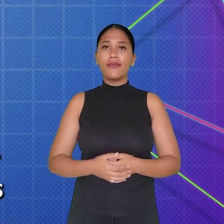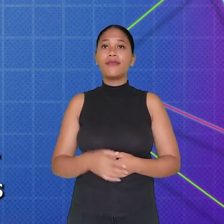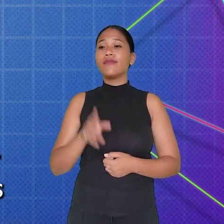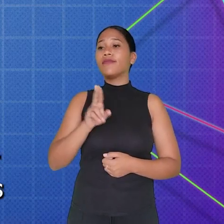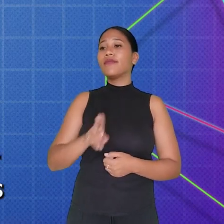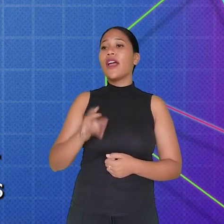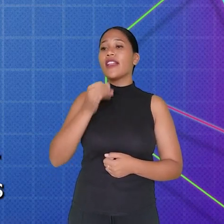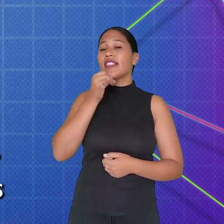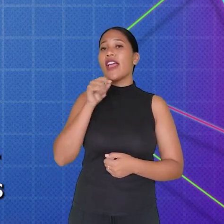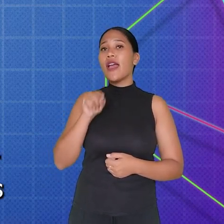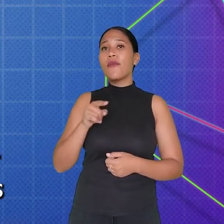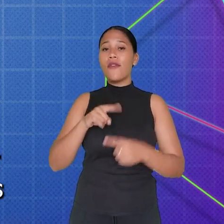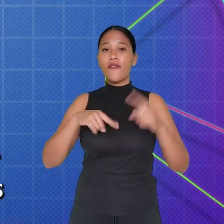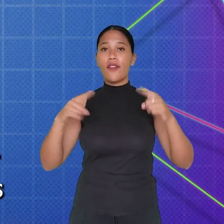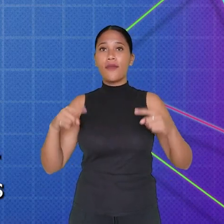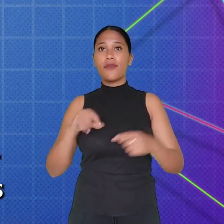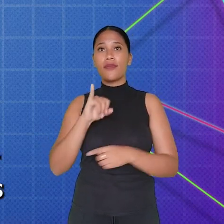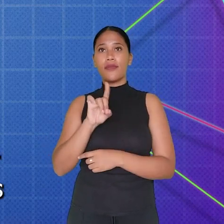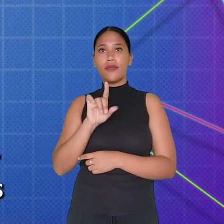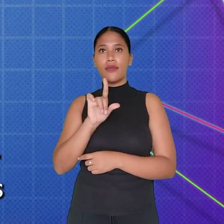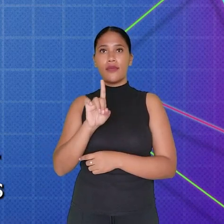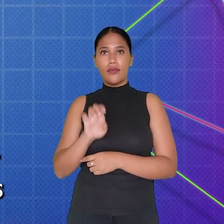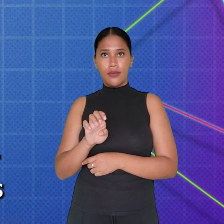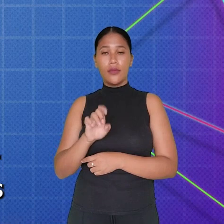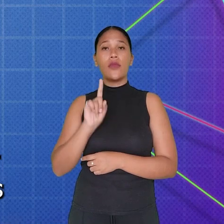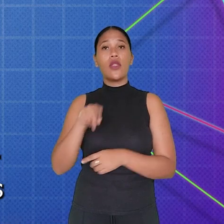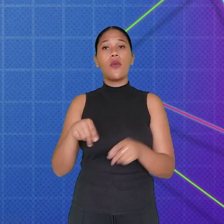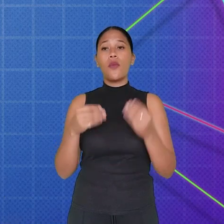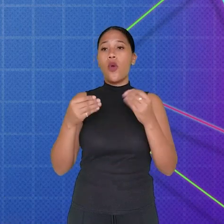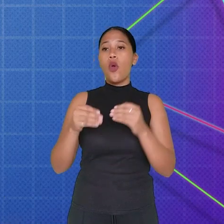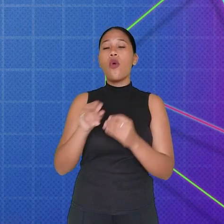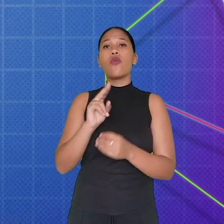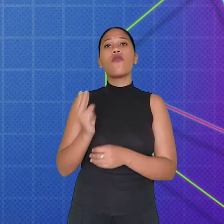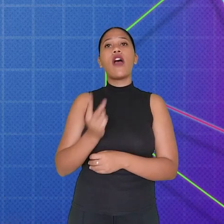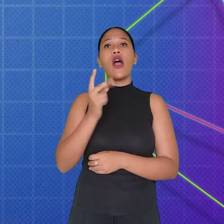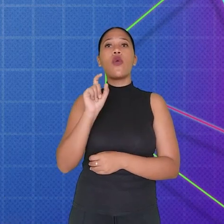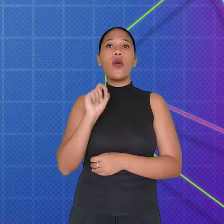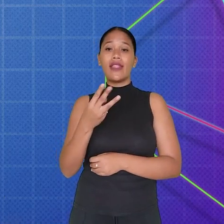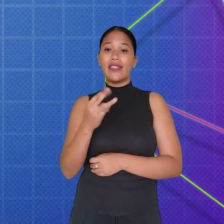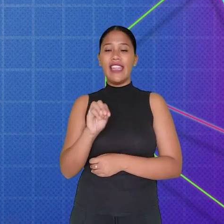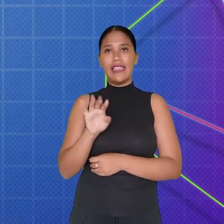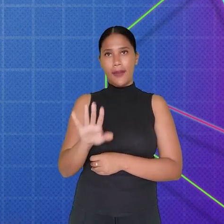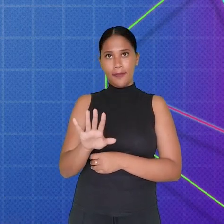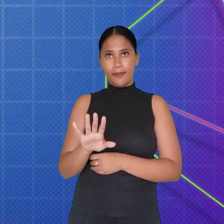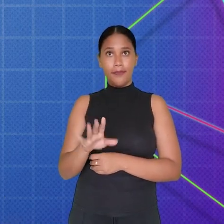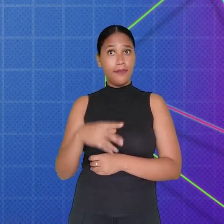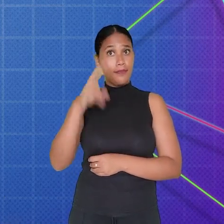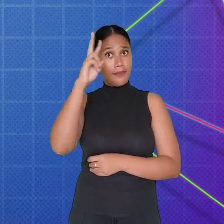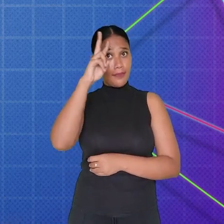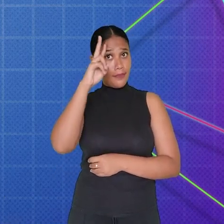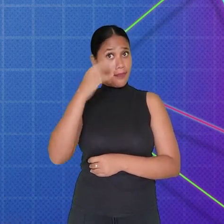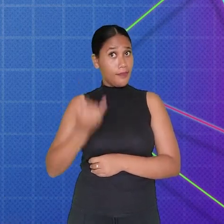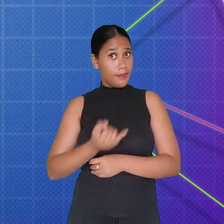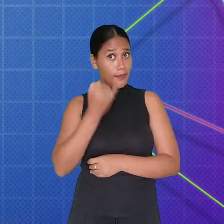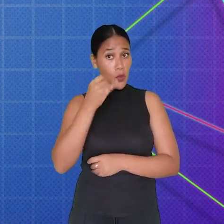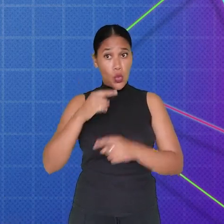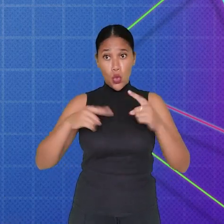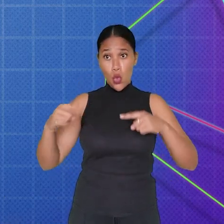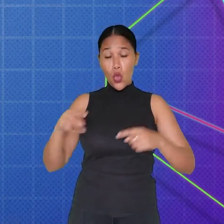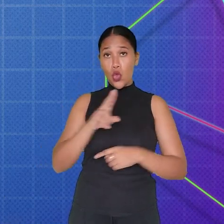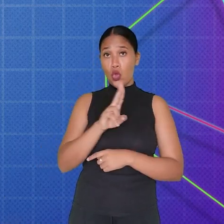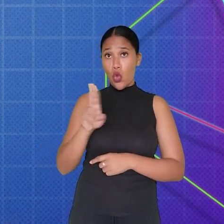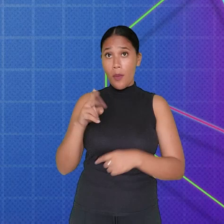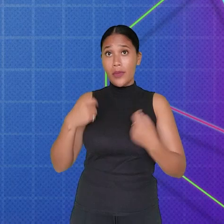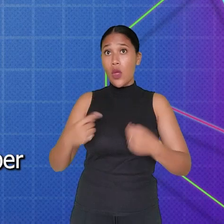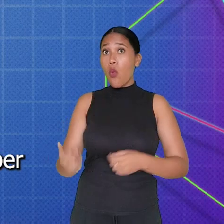deve ser único em seu código e seguir as regras de nomenclatura de variáveis em C#. Além disso, é importante especificar o tipo de